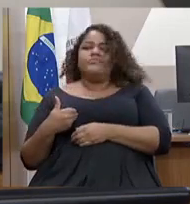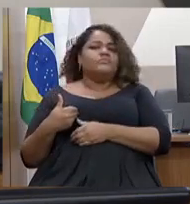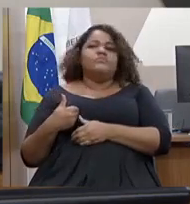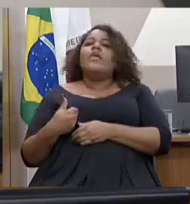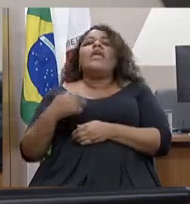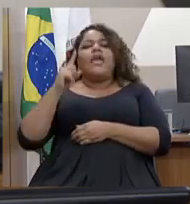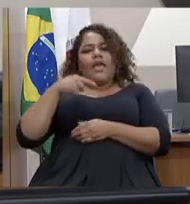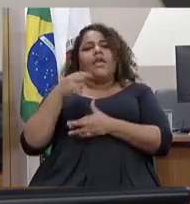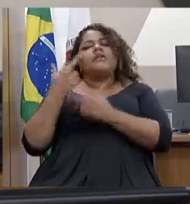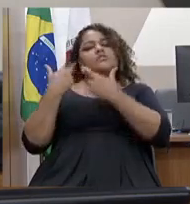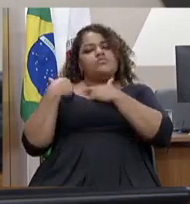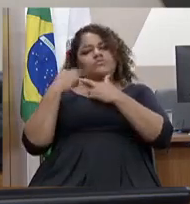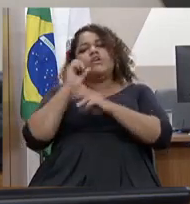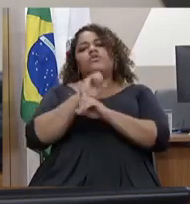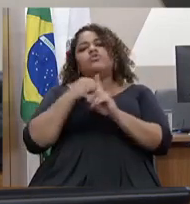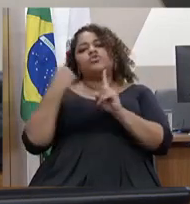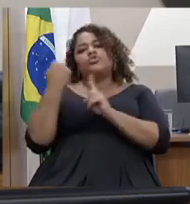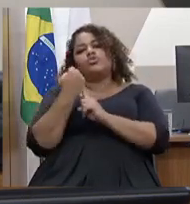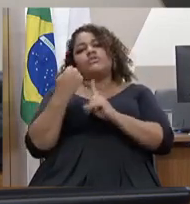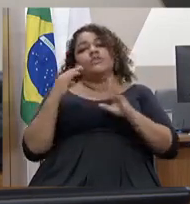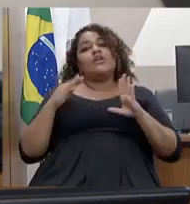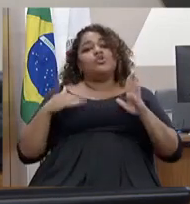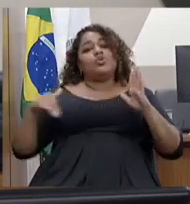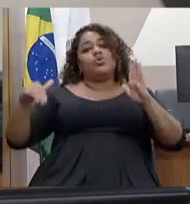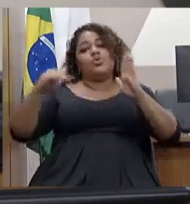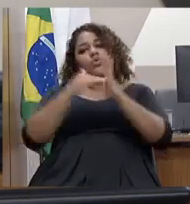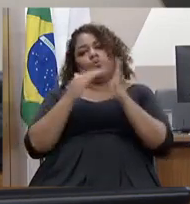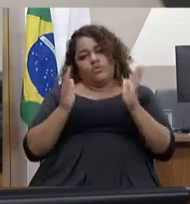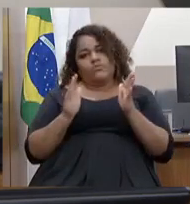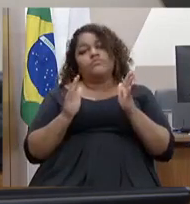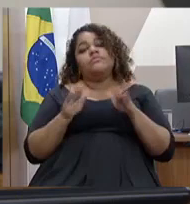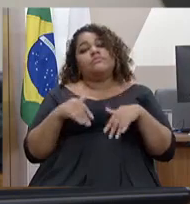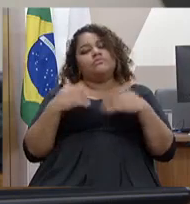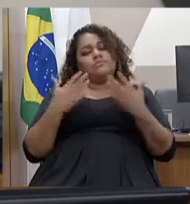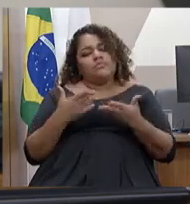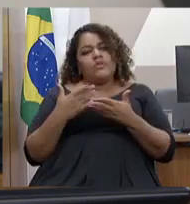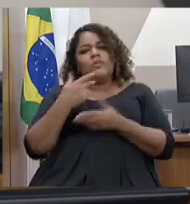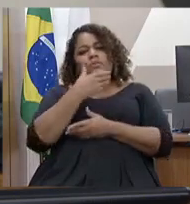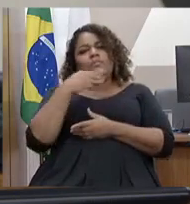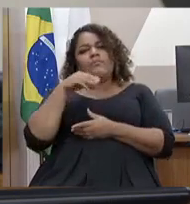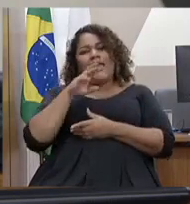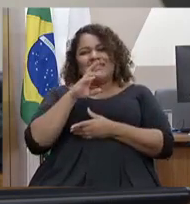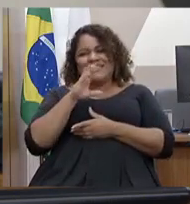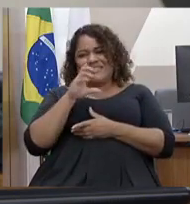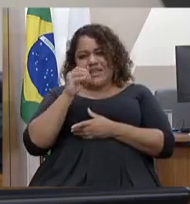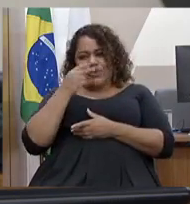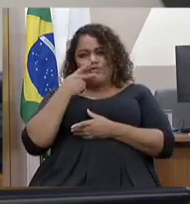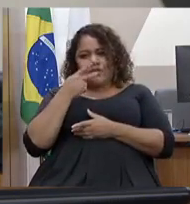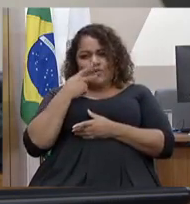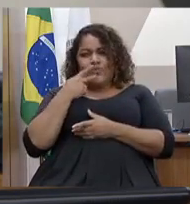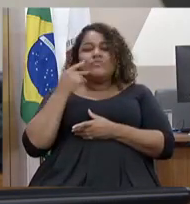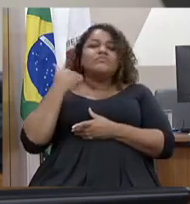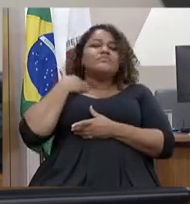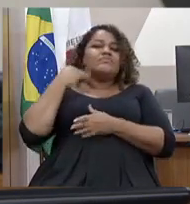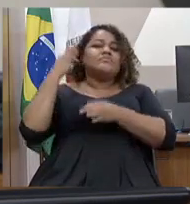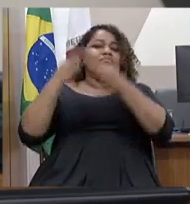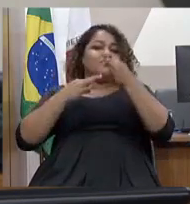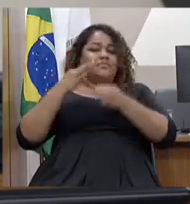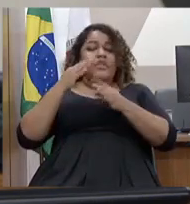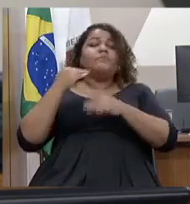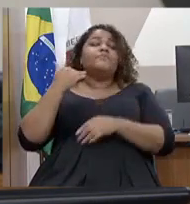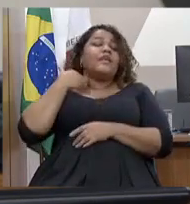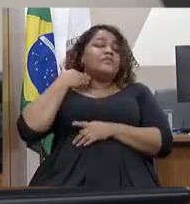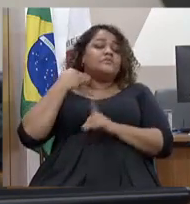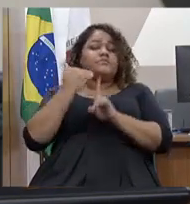fortalecer o Marcelo pertence já disse como Desembargador que é com a formação que ele é quando eu era presidente